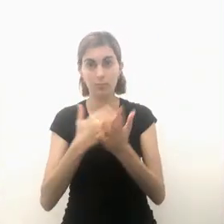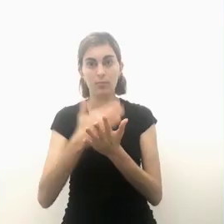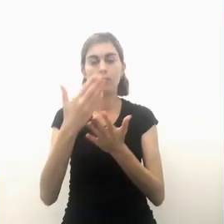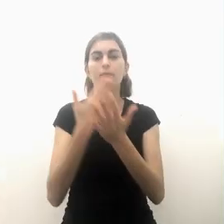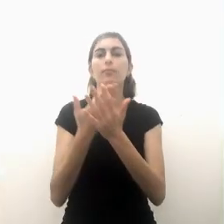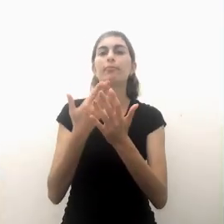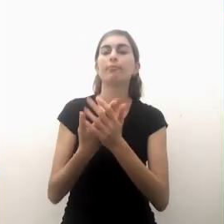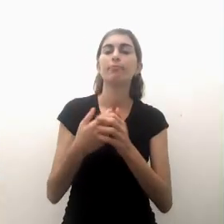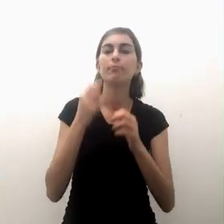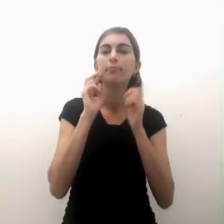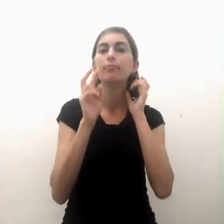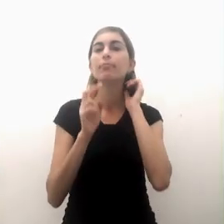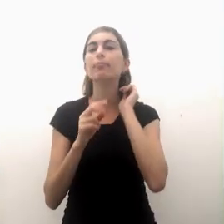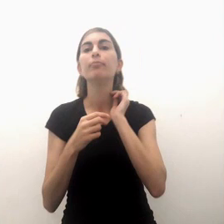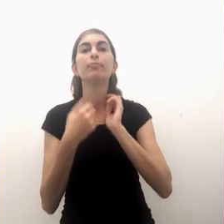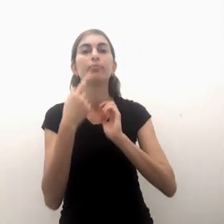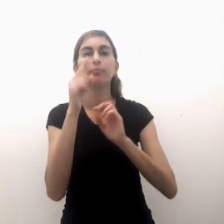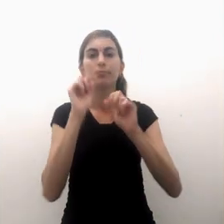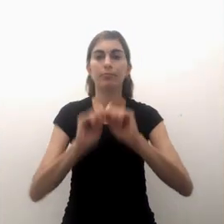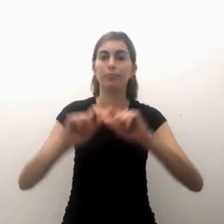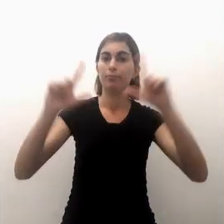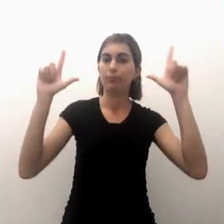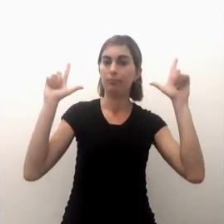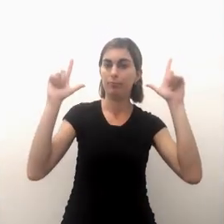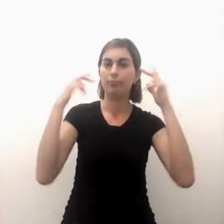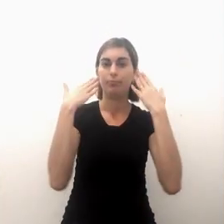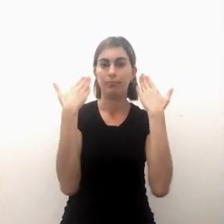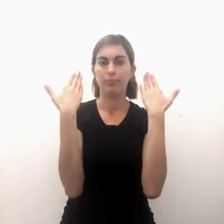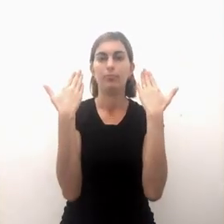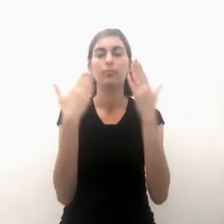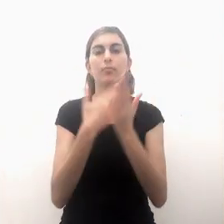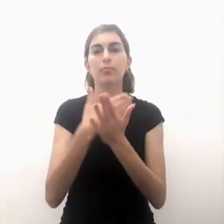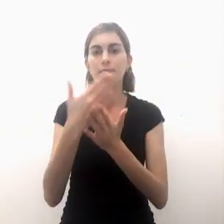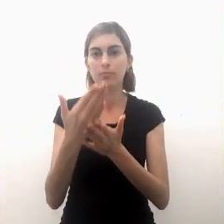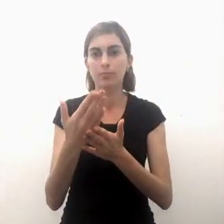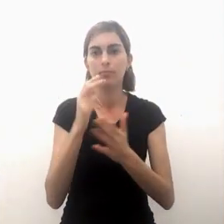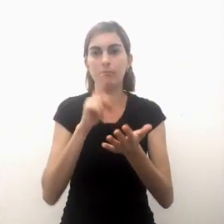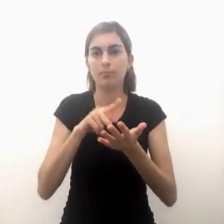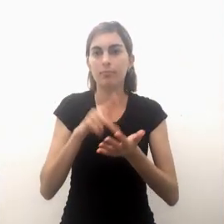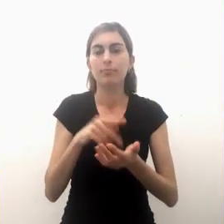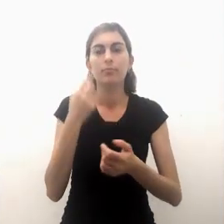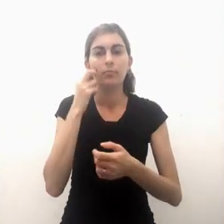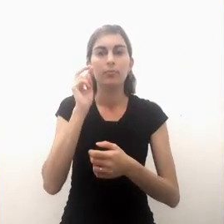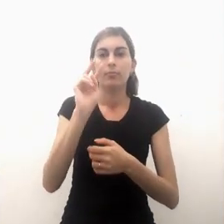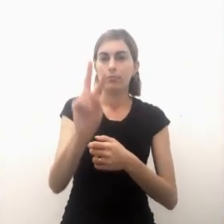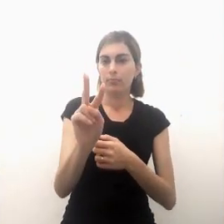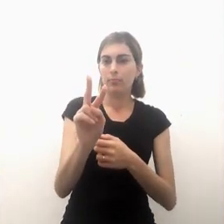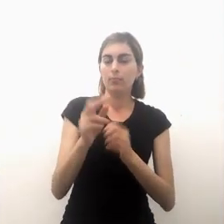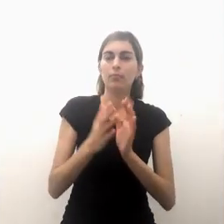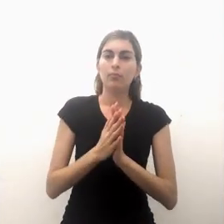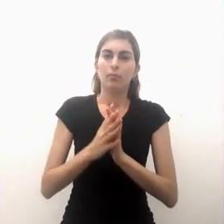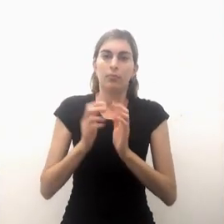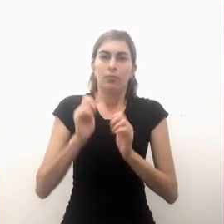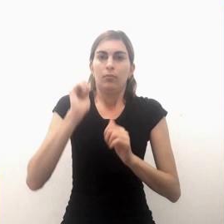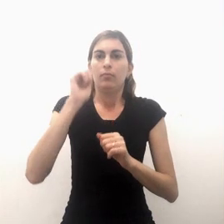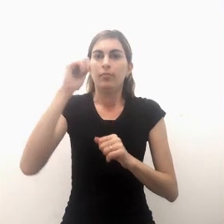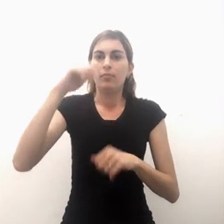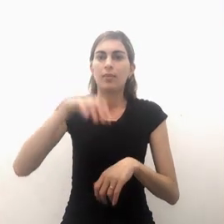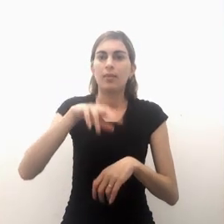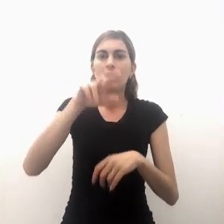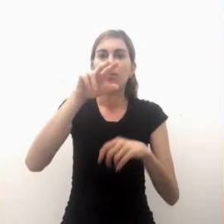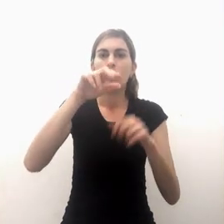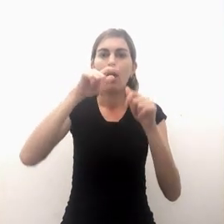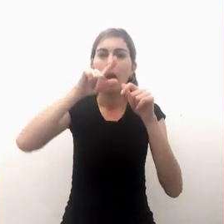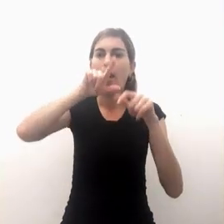aula. A imagem que a gente inicia, na verdade, né, é essa aí, tá, gente? A gente vai ver aí a águia, né,